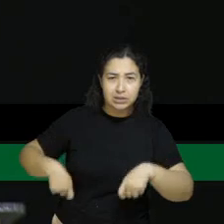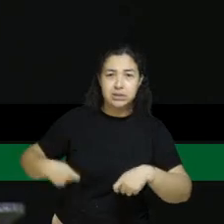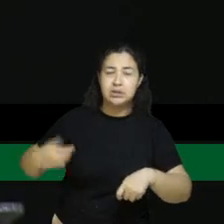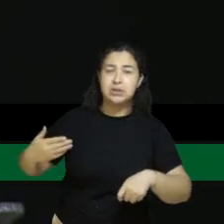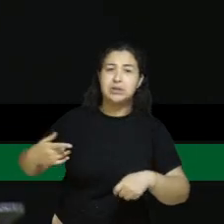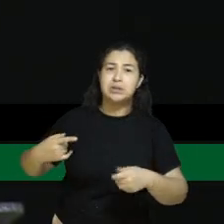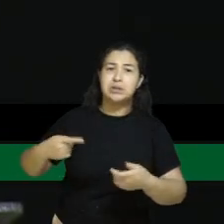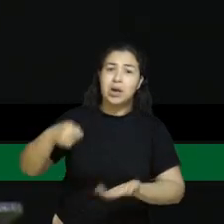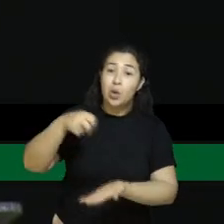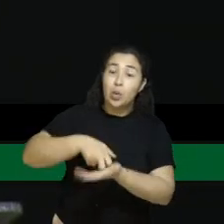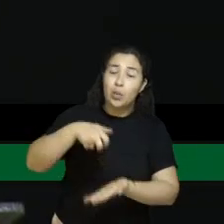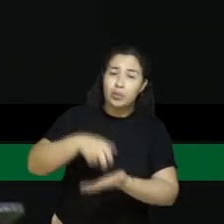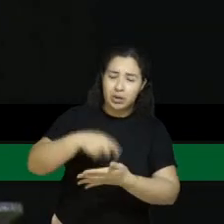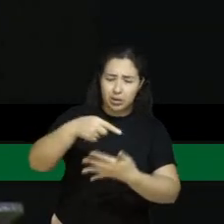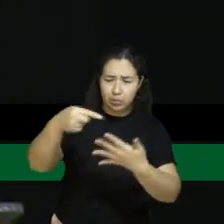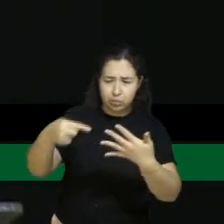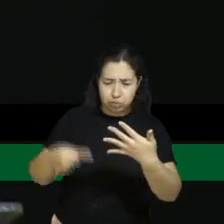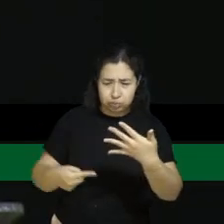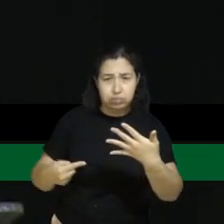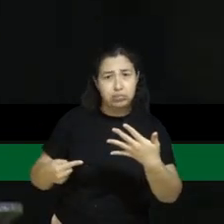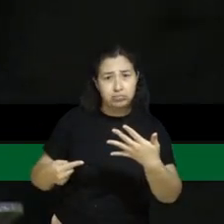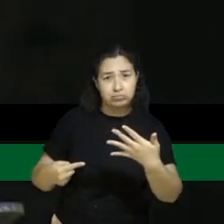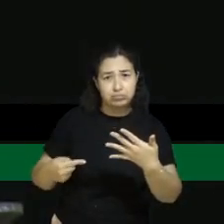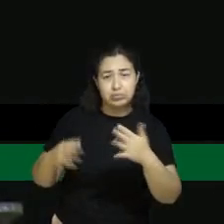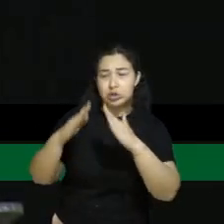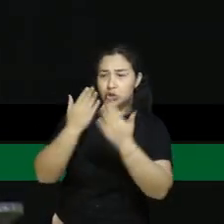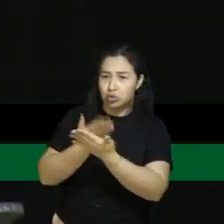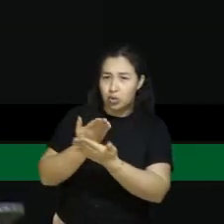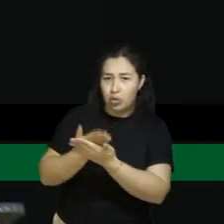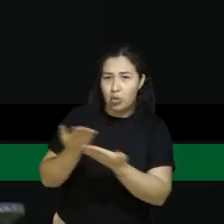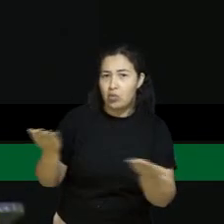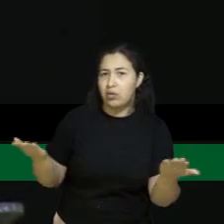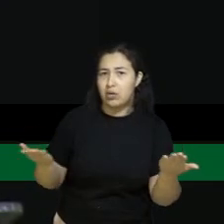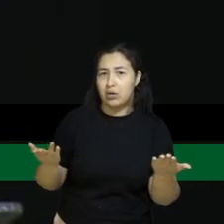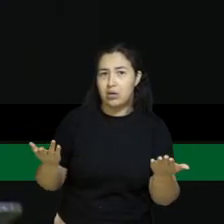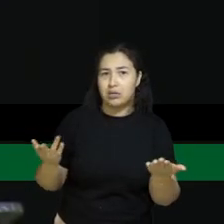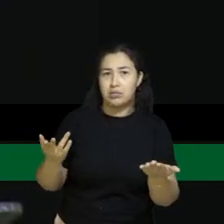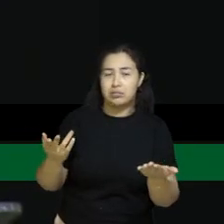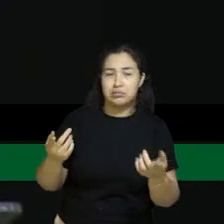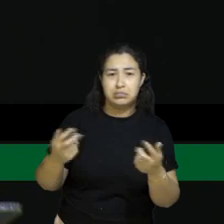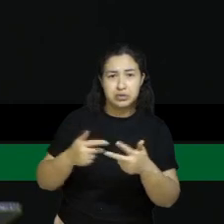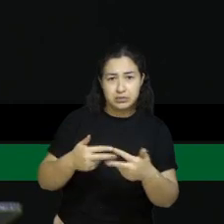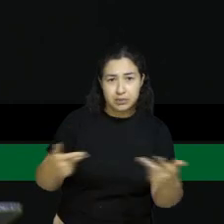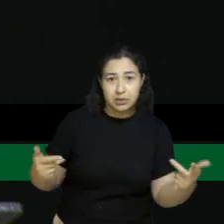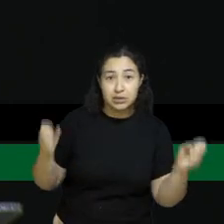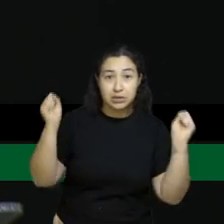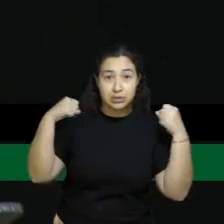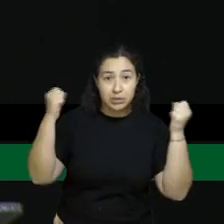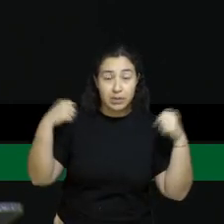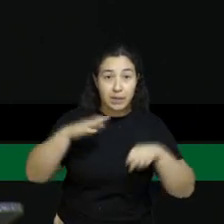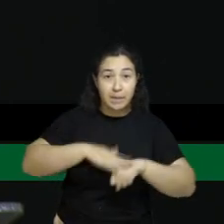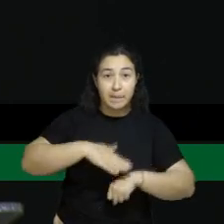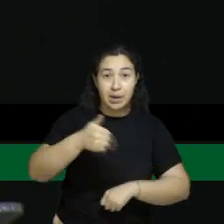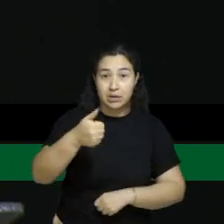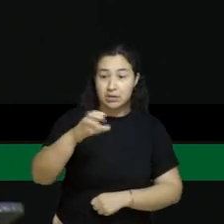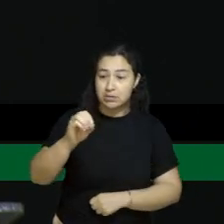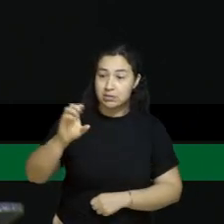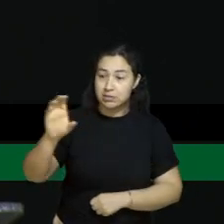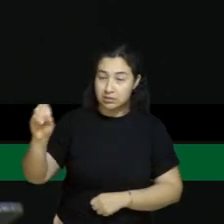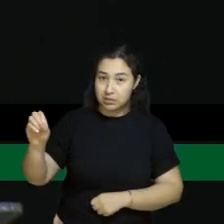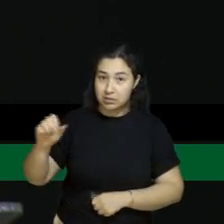uma série de situações. Não bastasse isso, a Chapecoense tem mais de 100 atletas nas categorias de